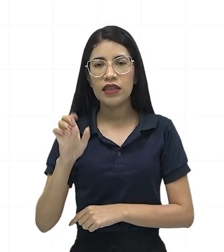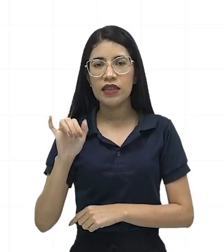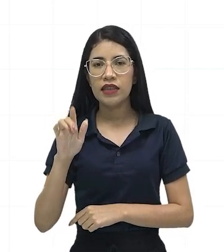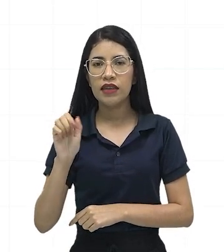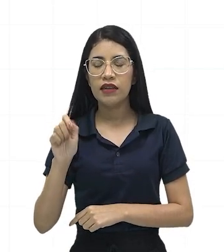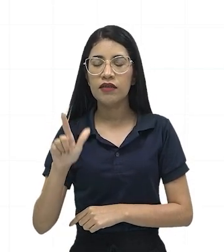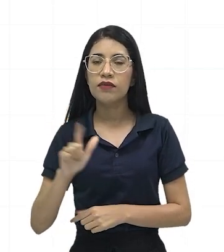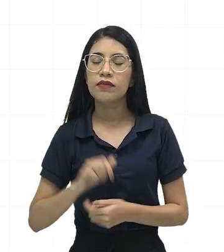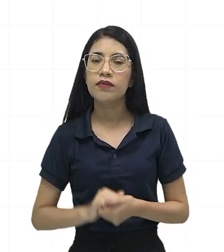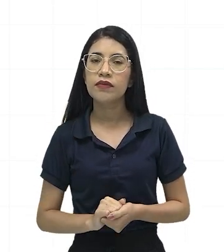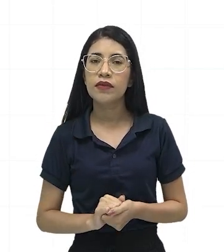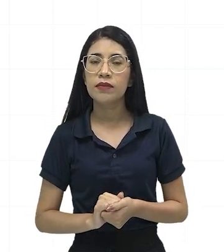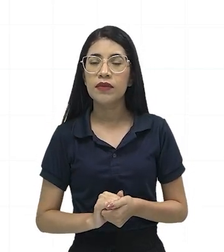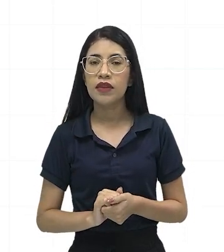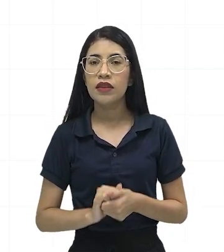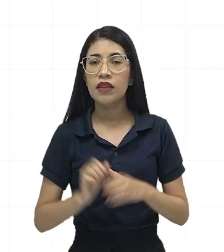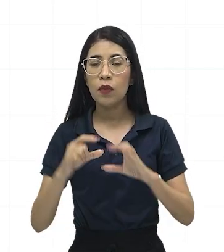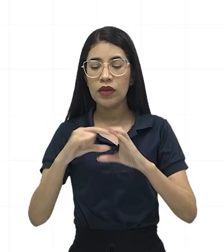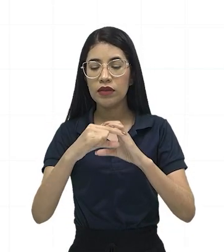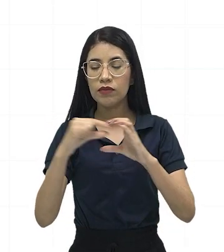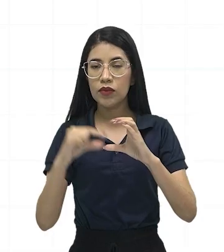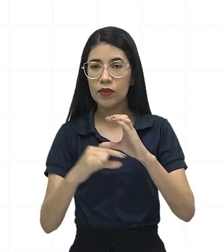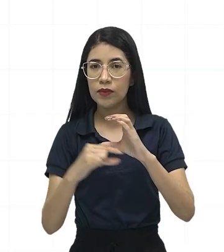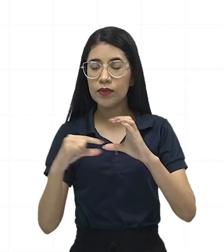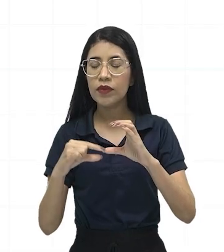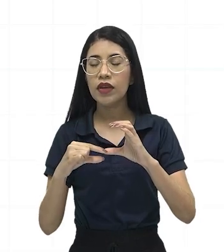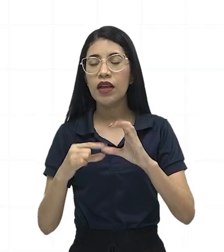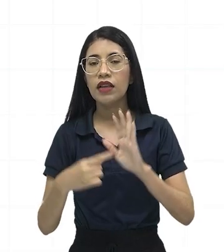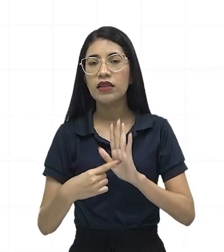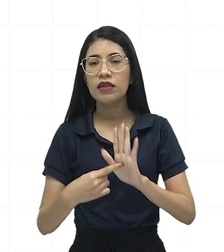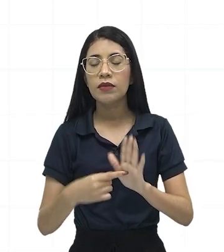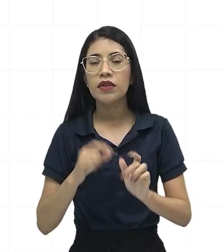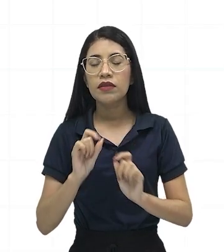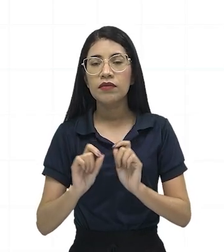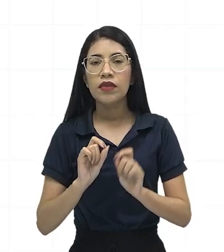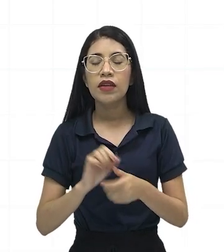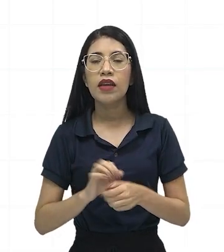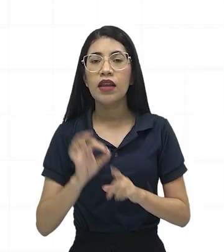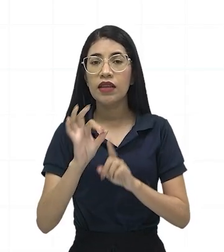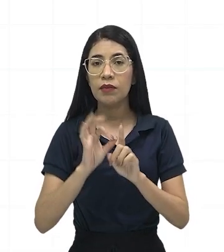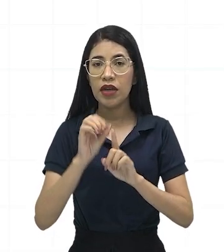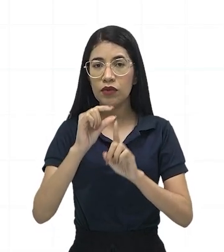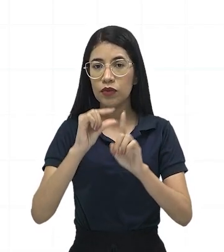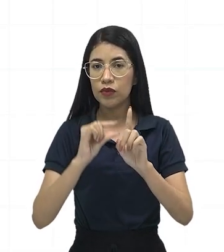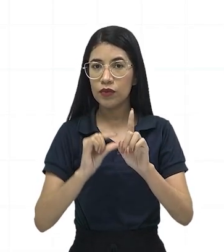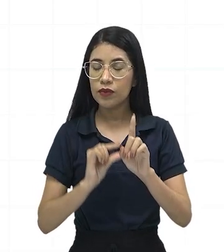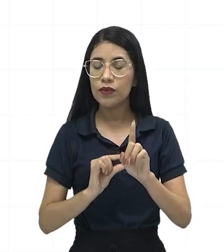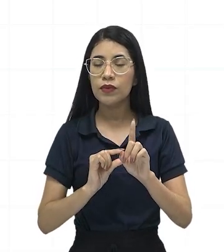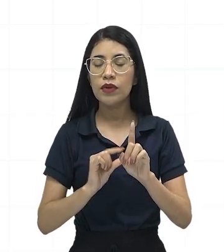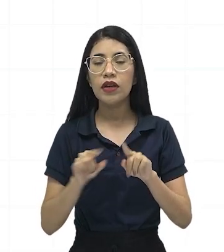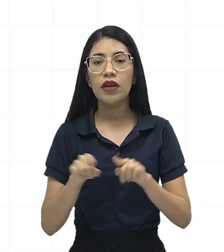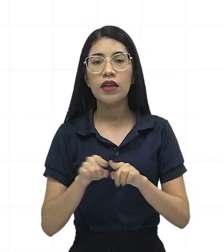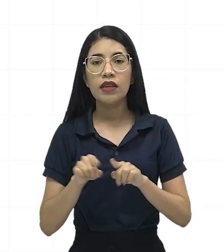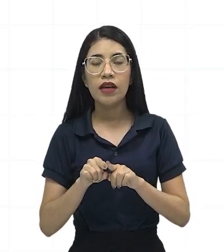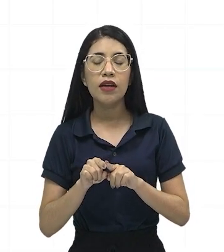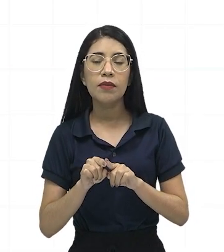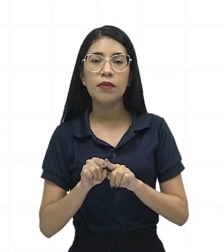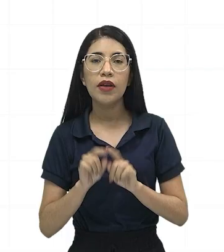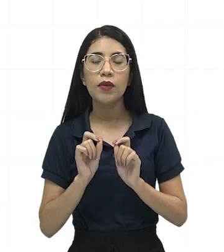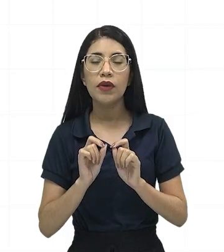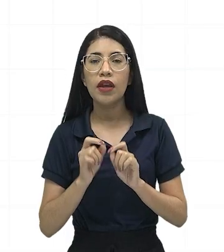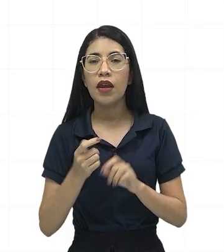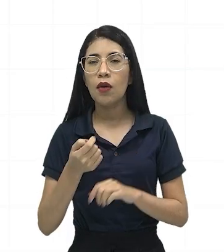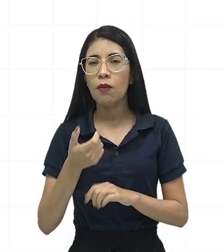Esses locais, essas zonas, apresentam menores temperaturas e menores